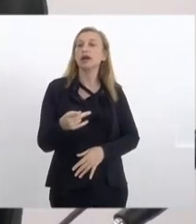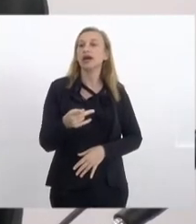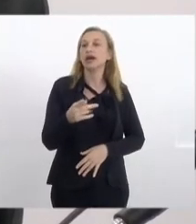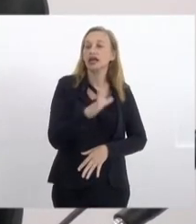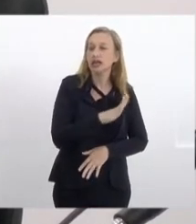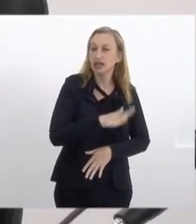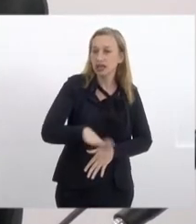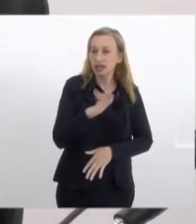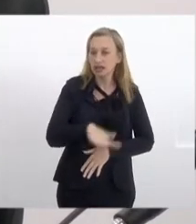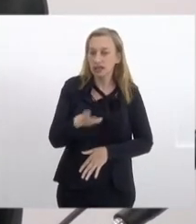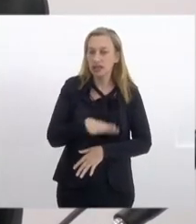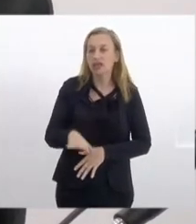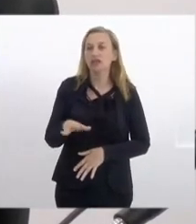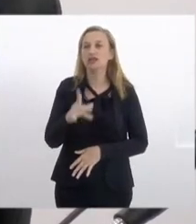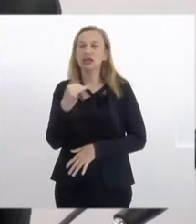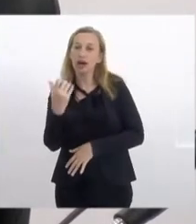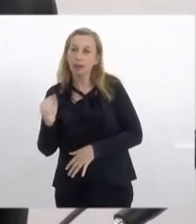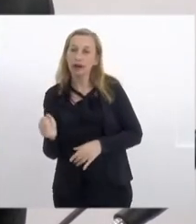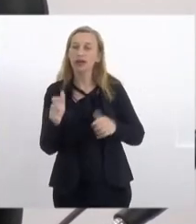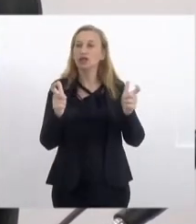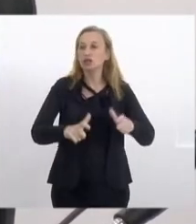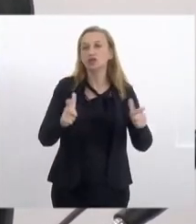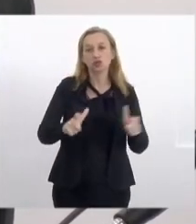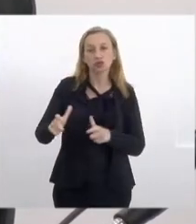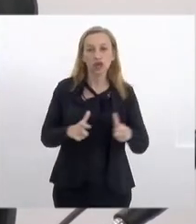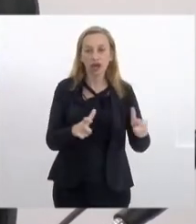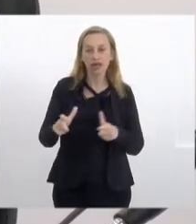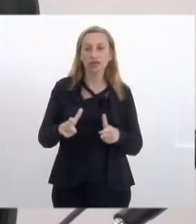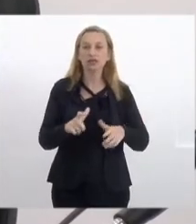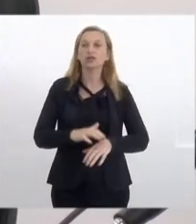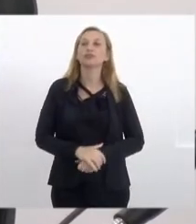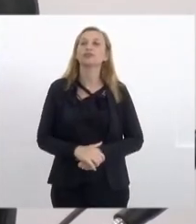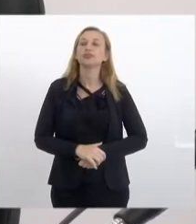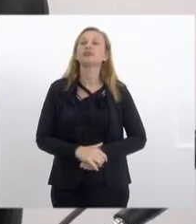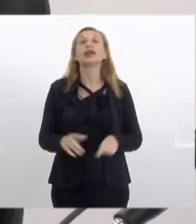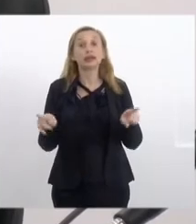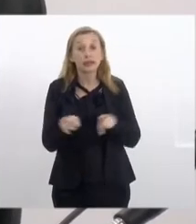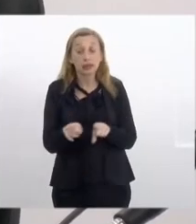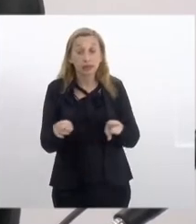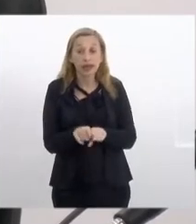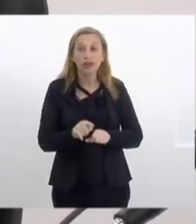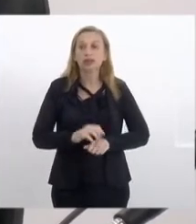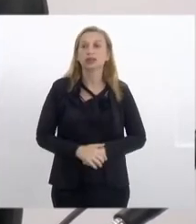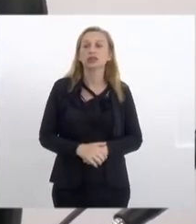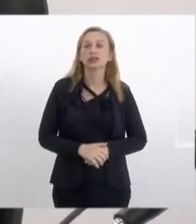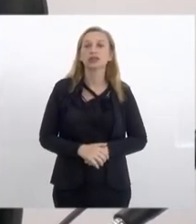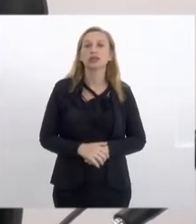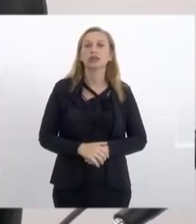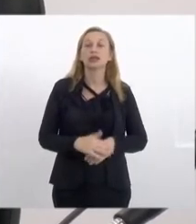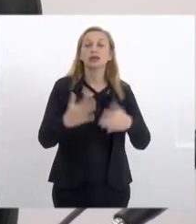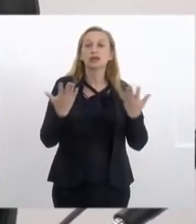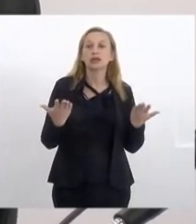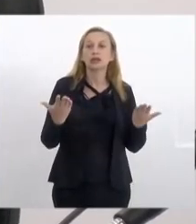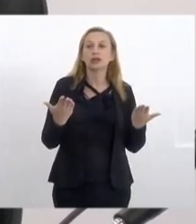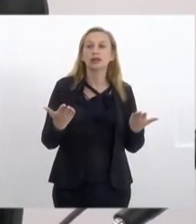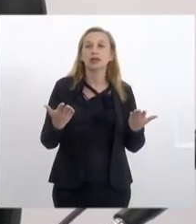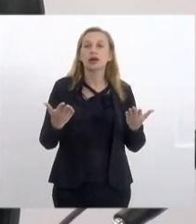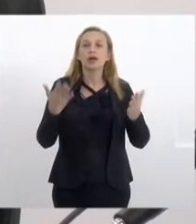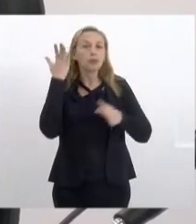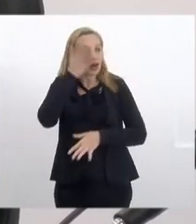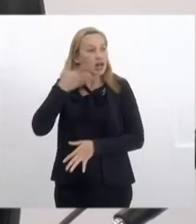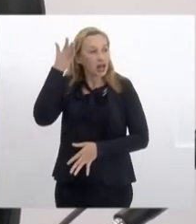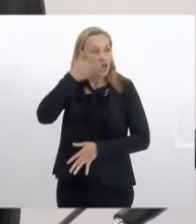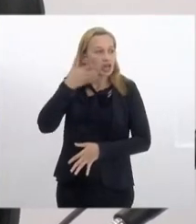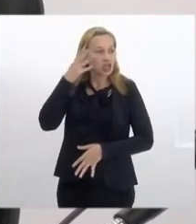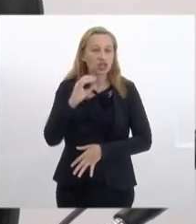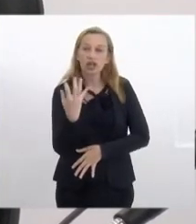essa campanha territorial nesses lugares e também palestras e campanhas de conscientização junto